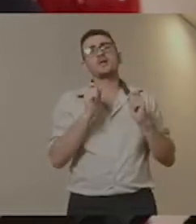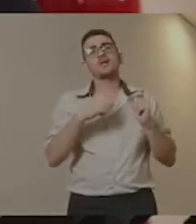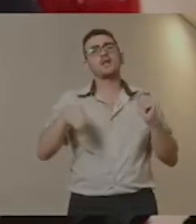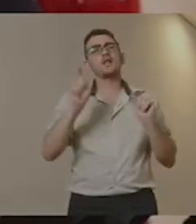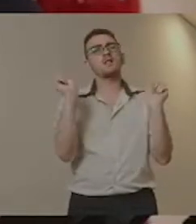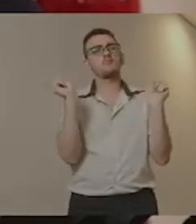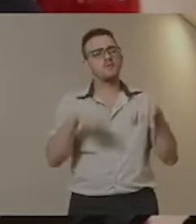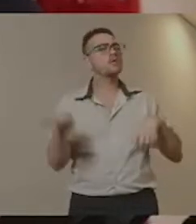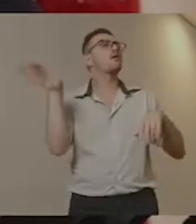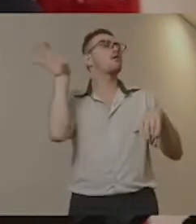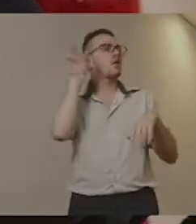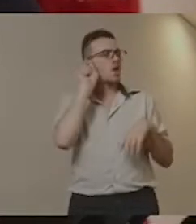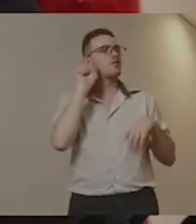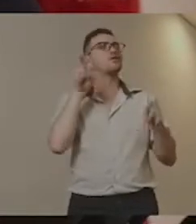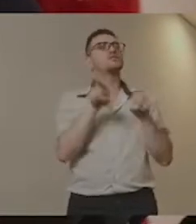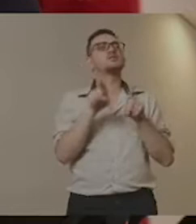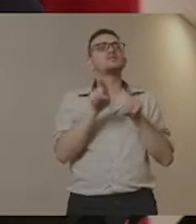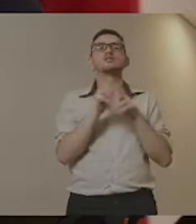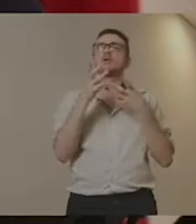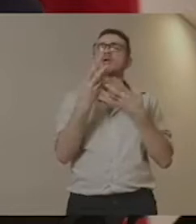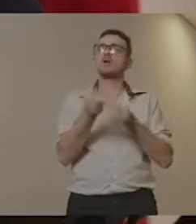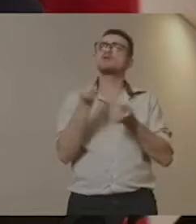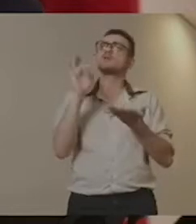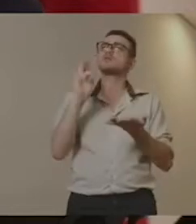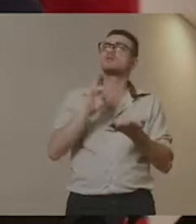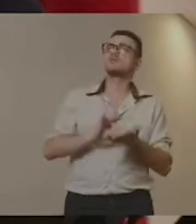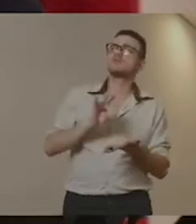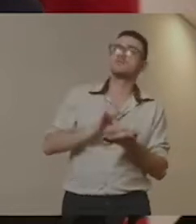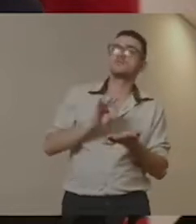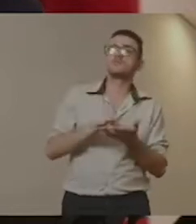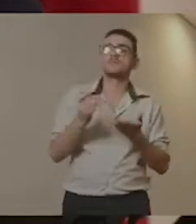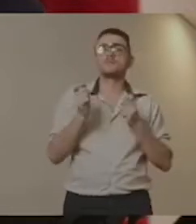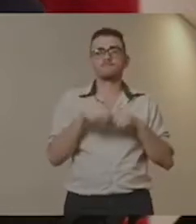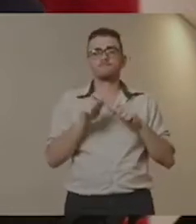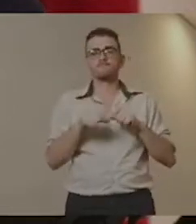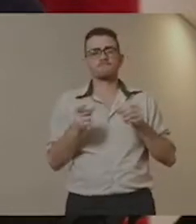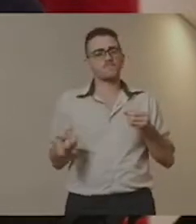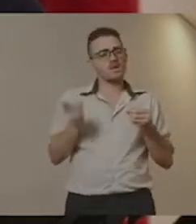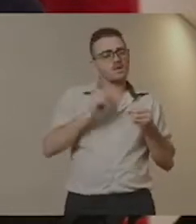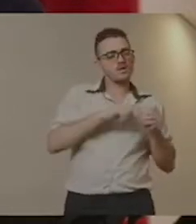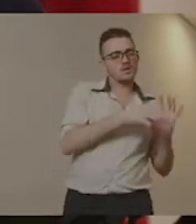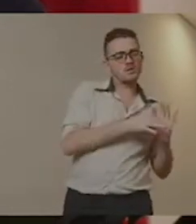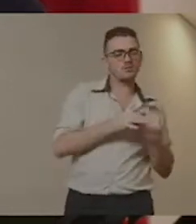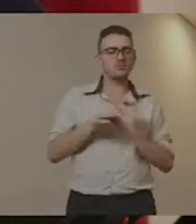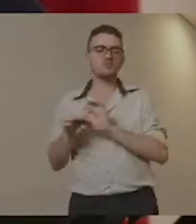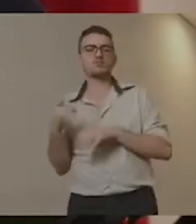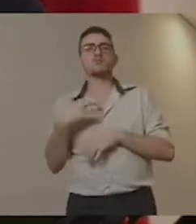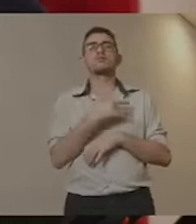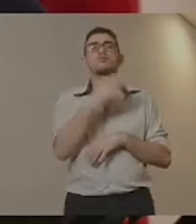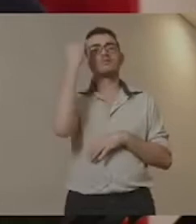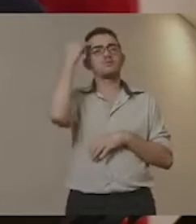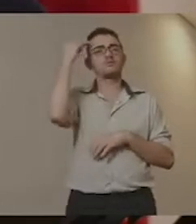seja atendida a real necessidade deles. Então, voltando lá para aquele contexto de saúde mental. A gente está numa sala de cerca de